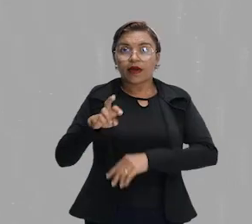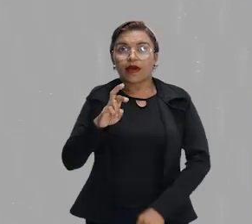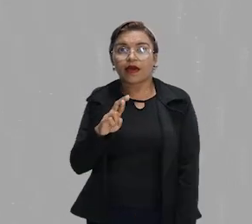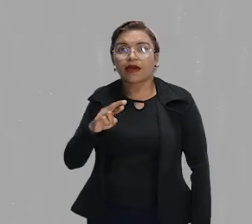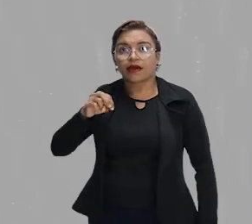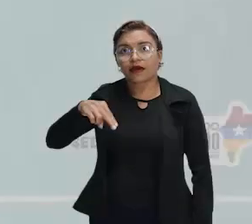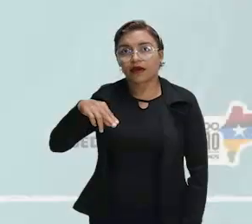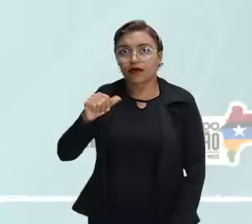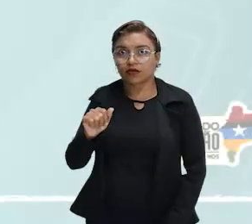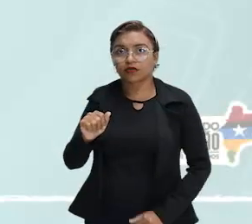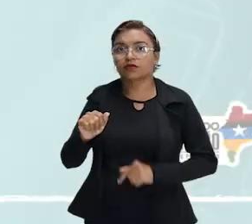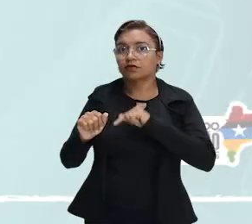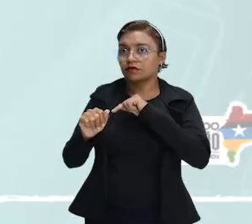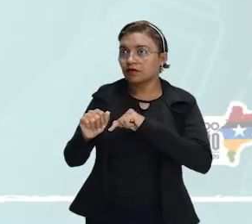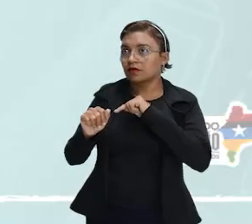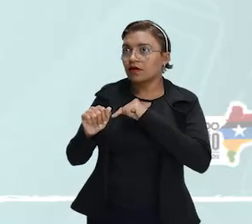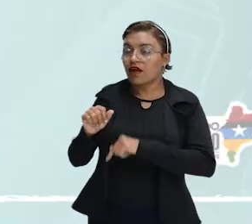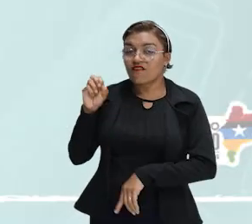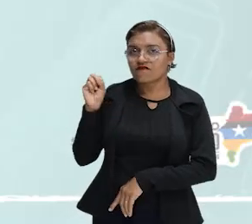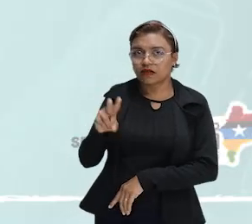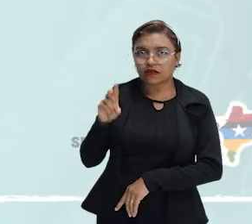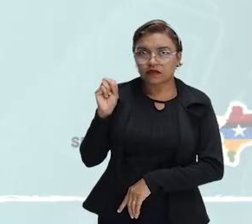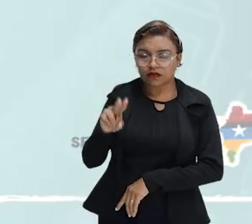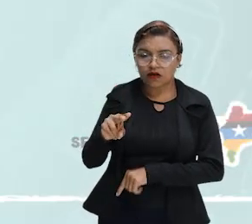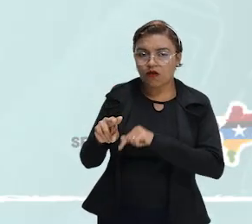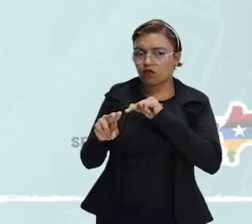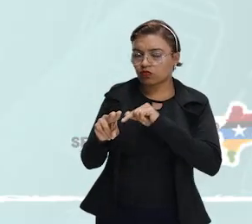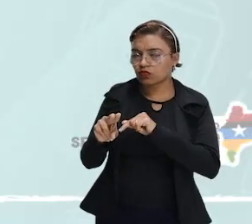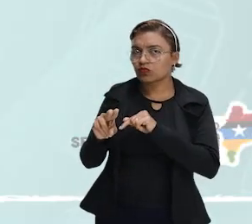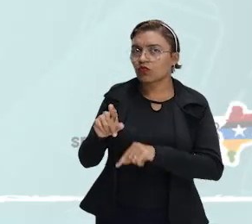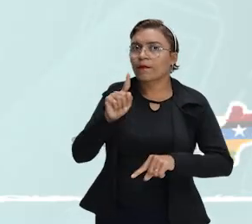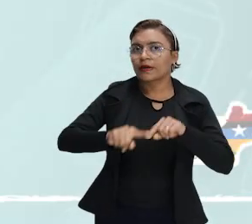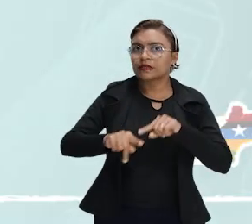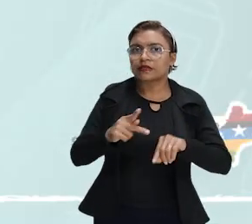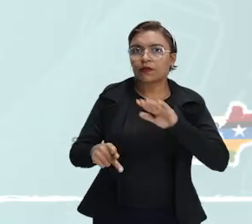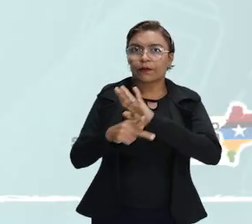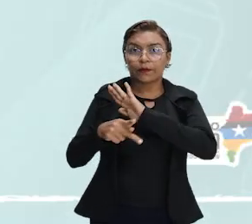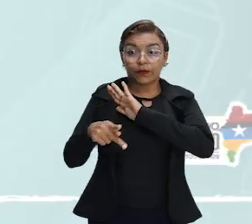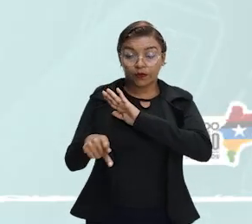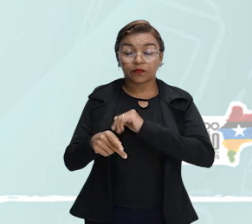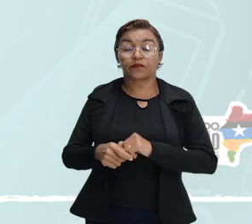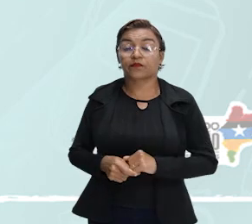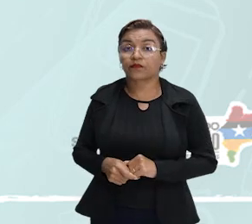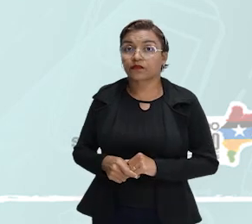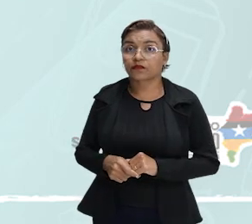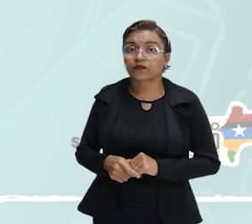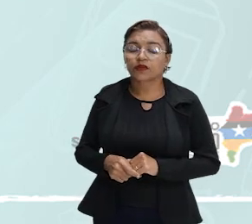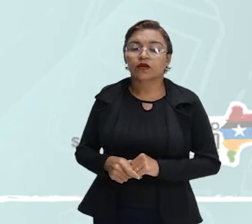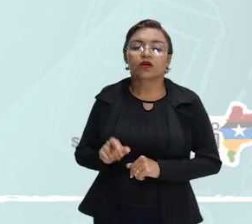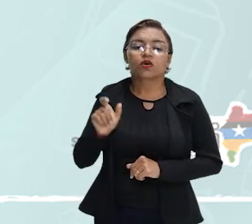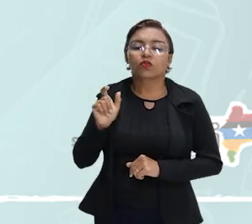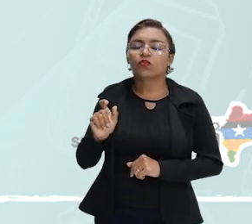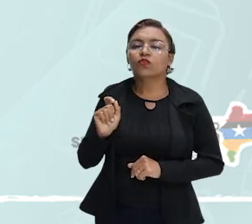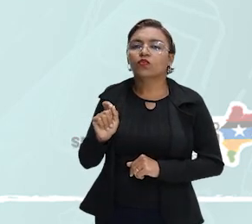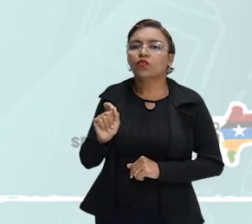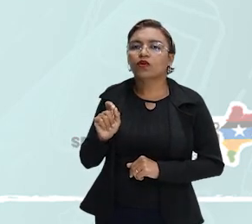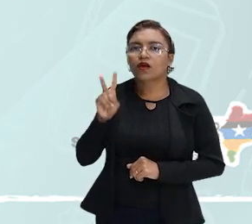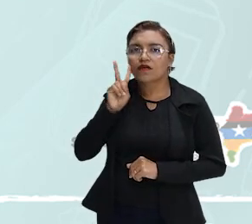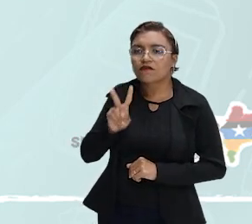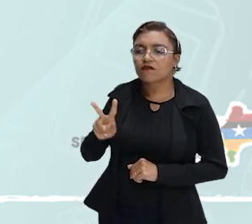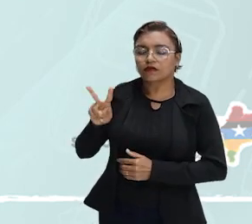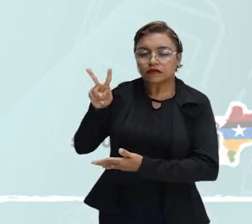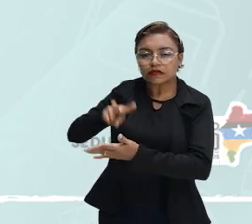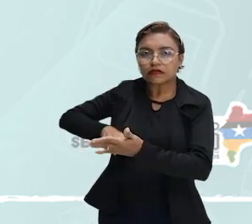veja, o RNA viral, ou seja, o material genético do vírus, ele vai ser lido por